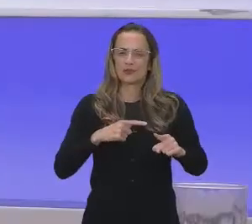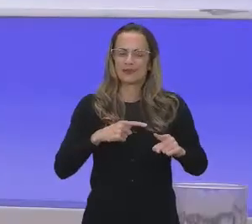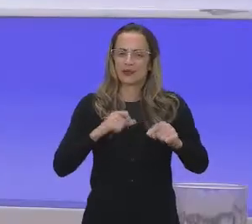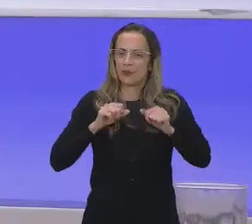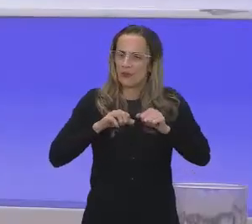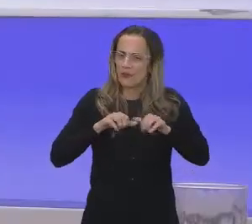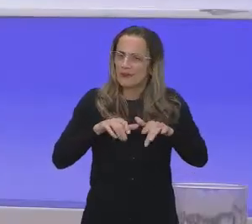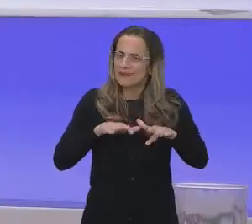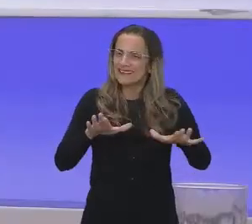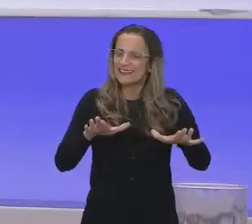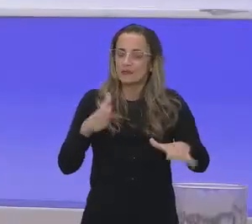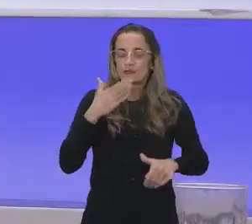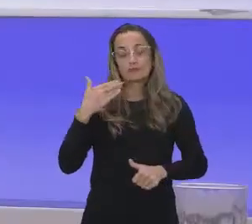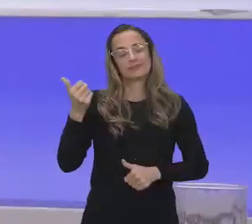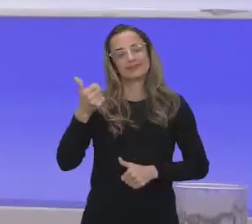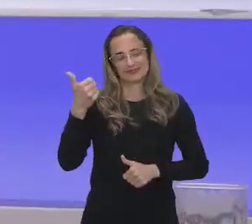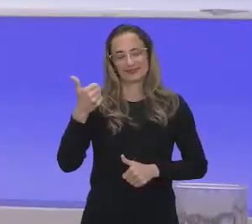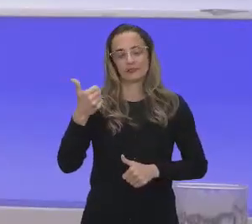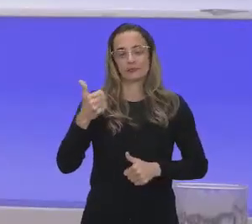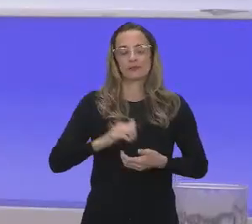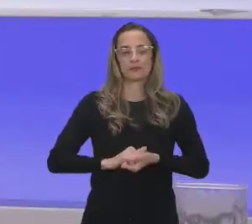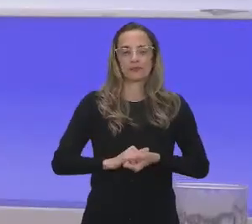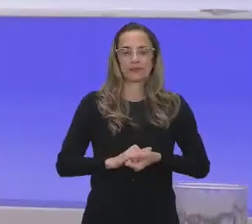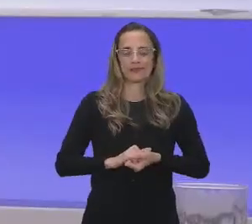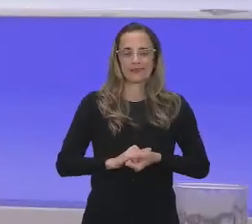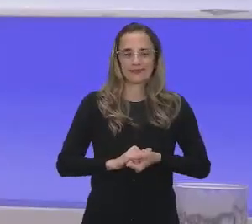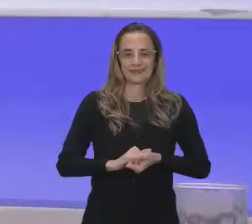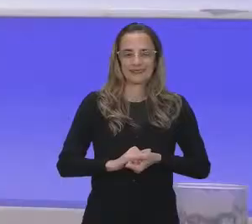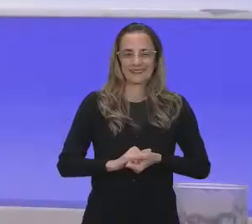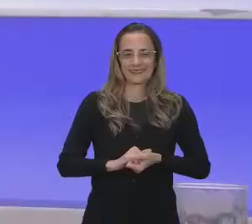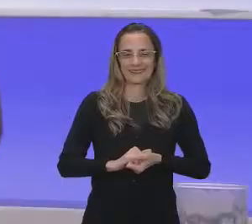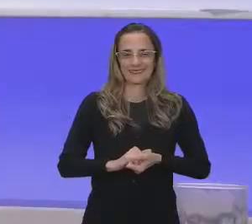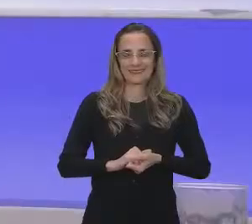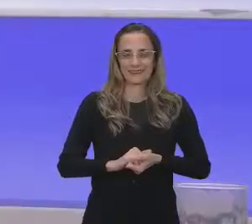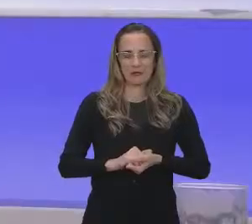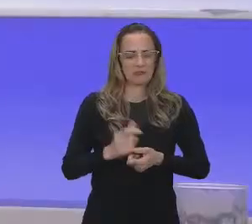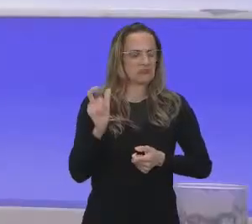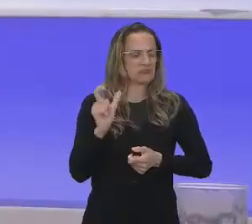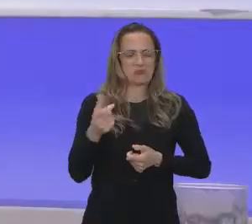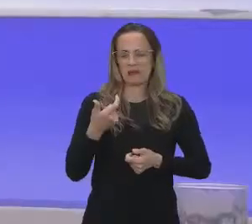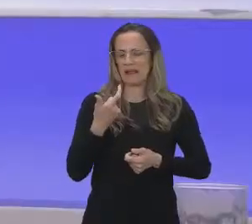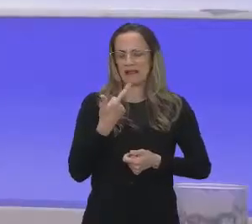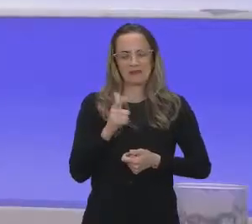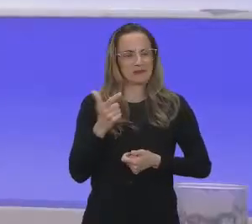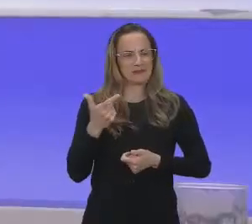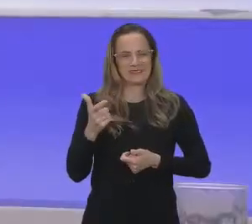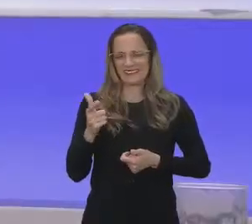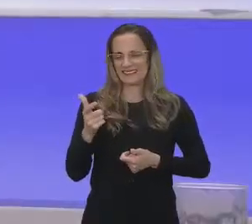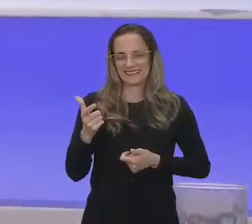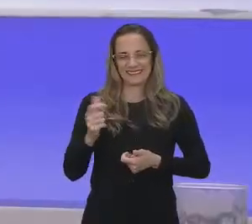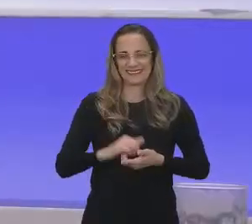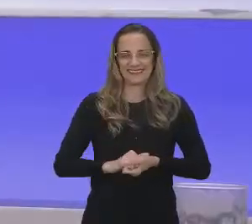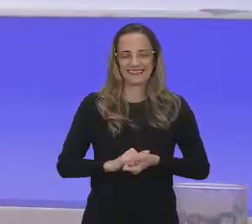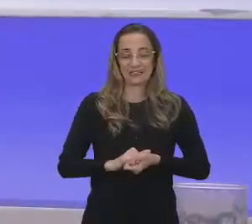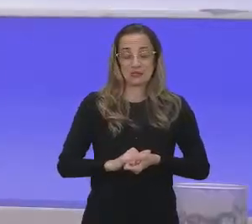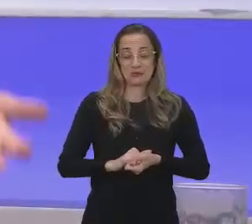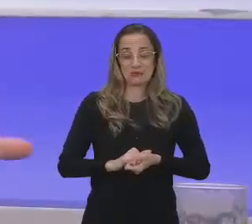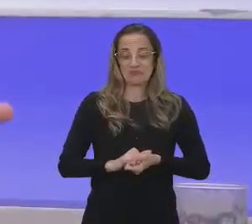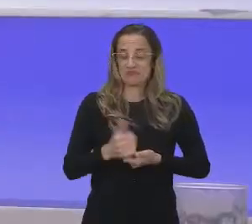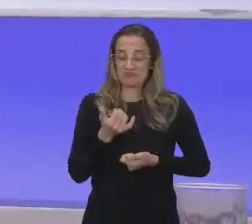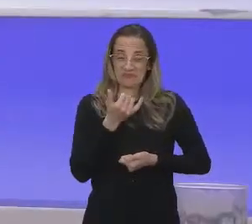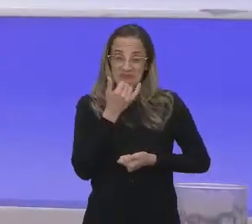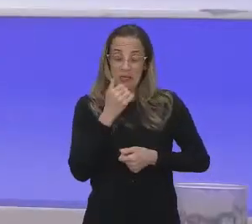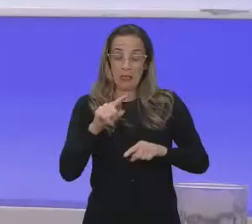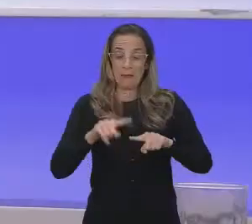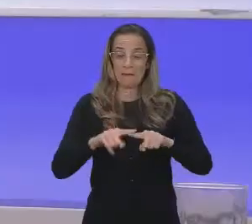despacho muito melhor. Eu ia falar despachabilidade, nem existe. Ela tem um despacho muito melhor e